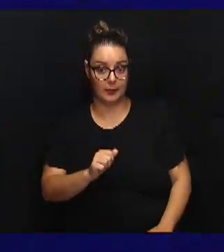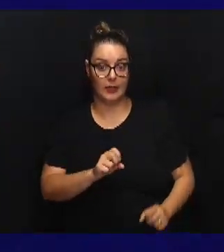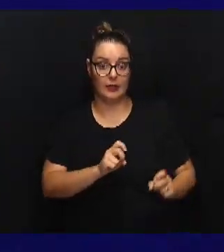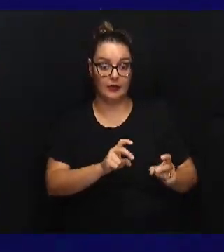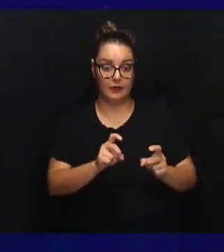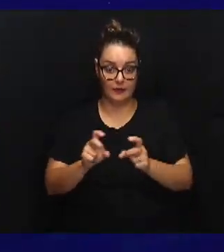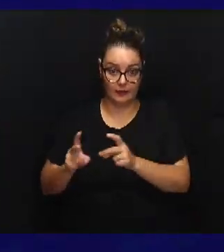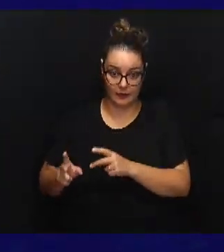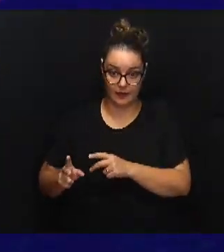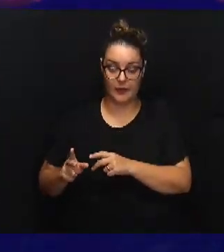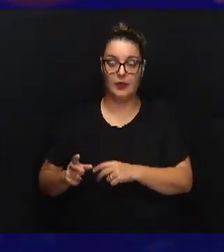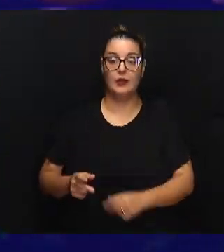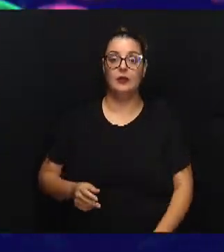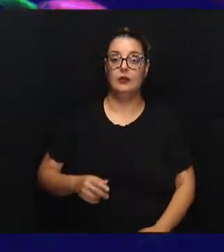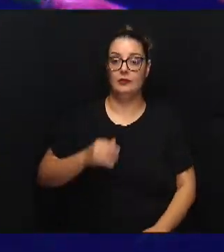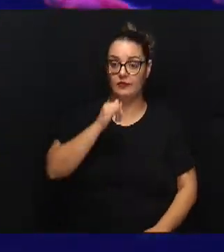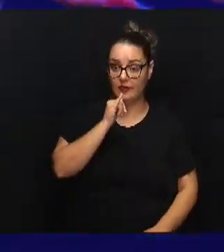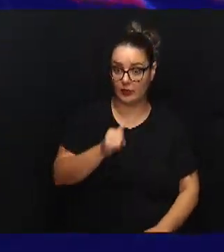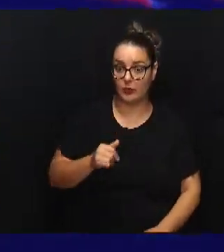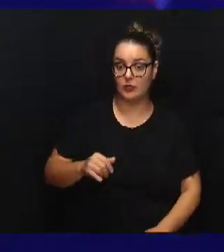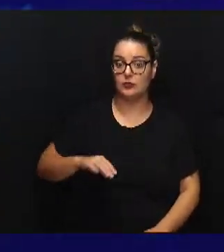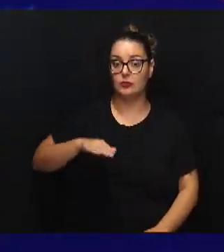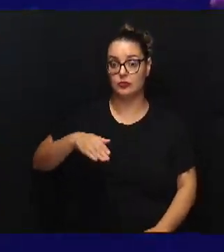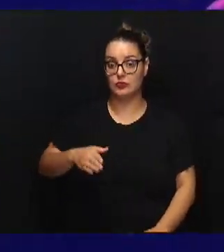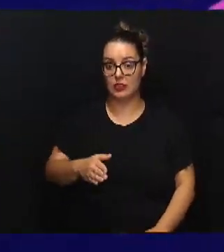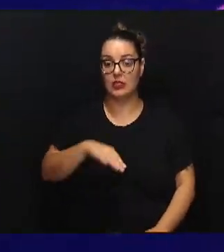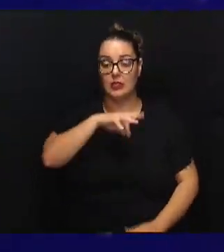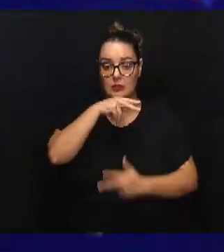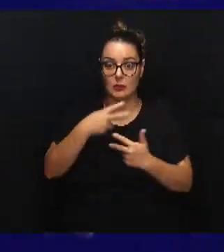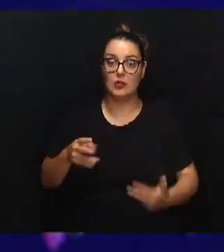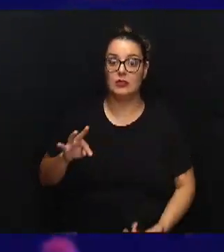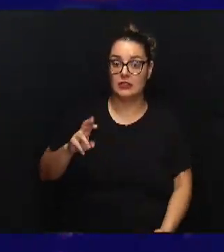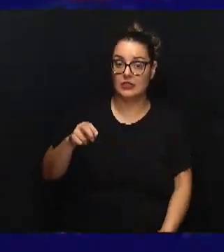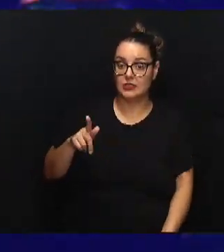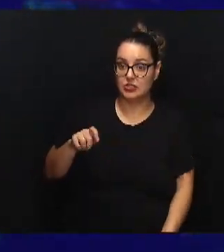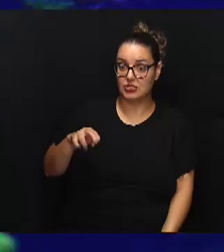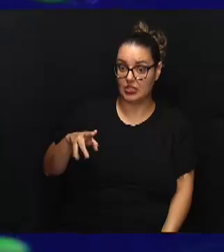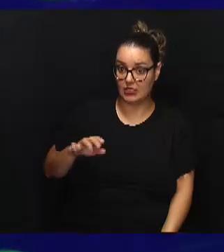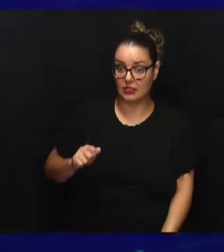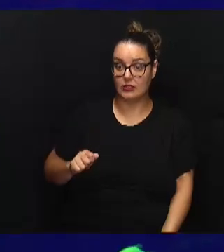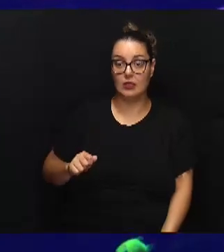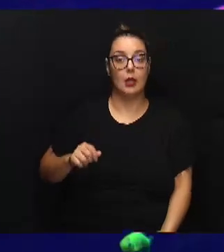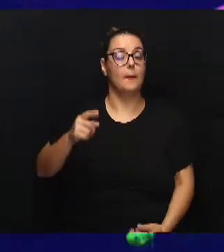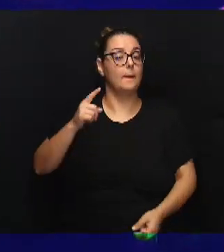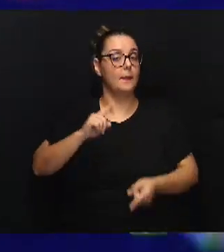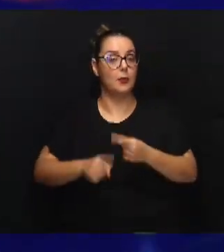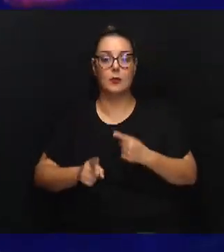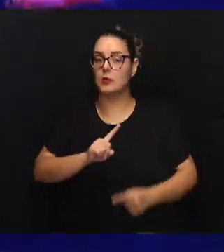desses animais transgênicos são proibidas no Brasil, pois não passaram